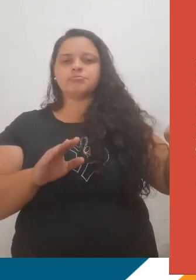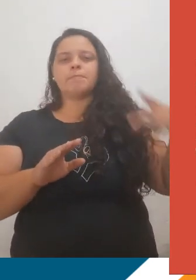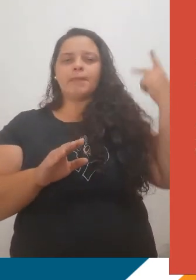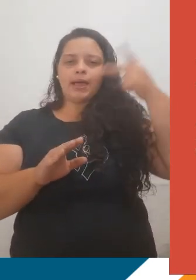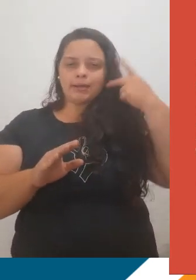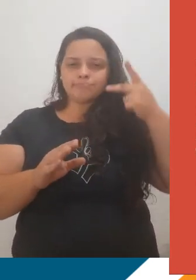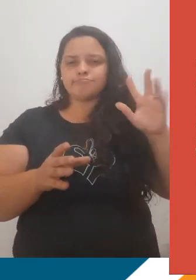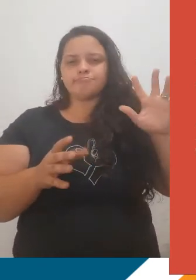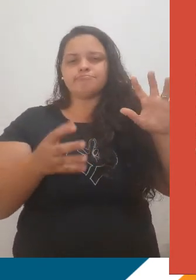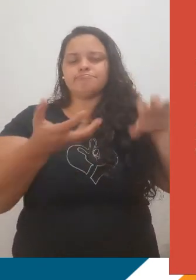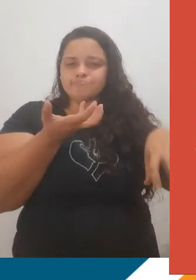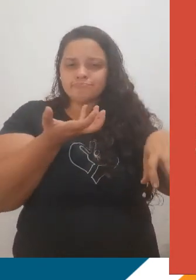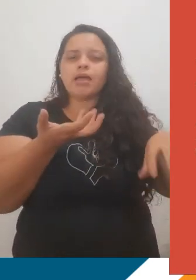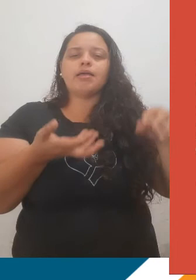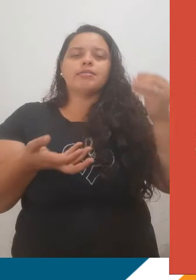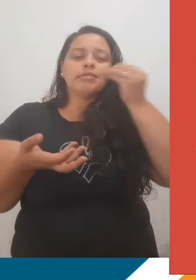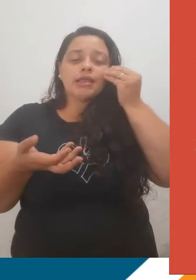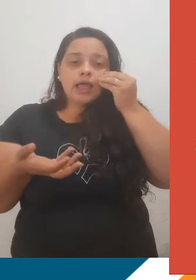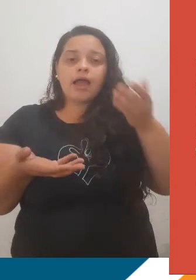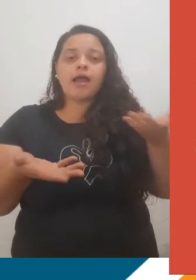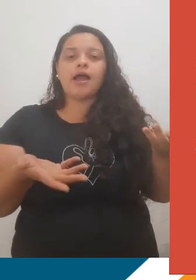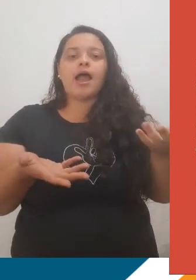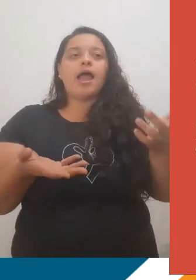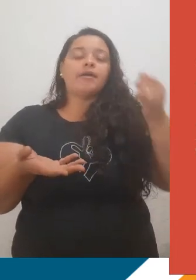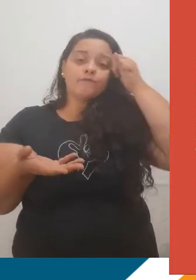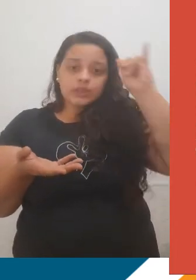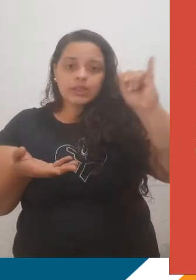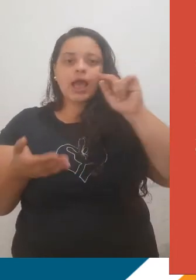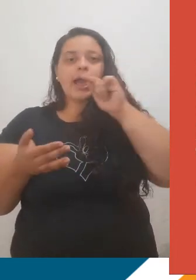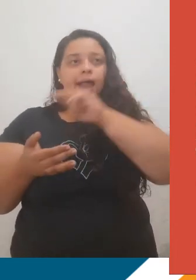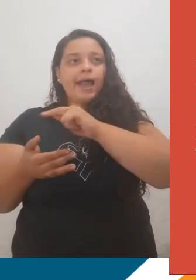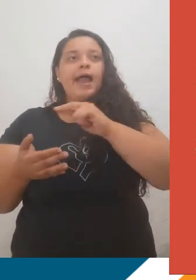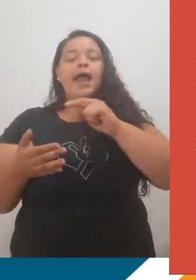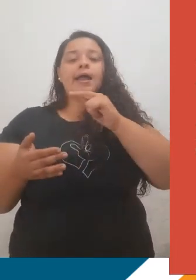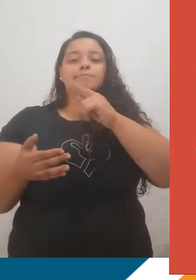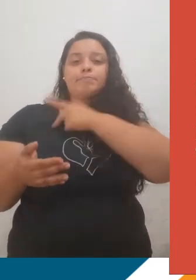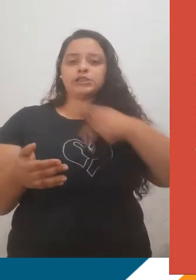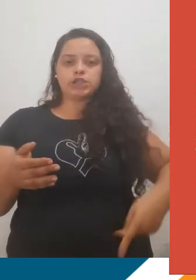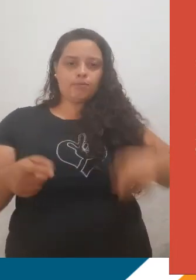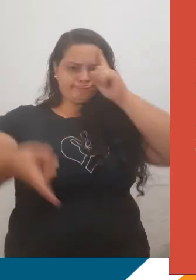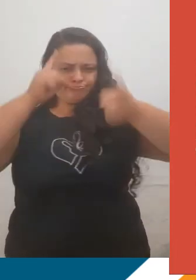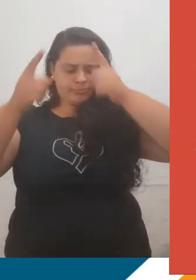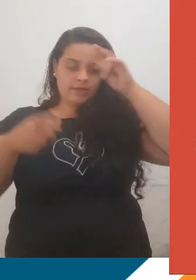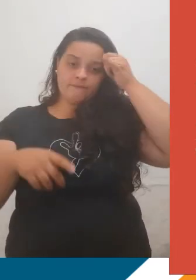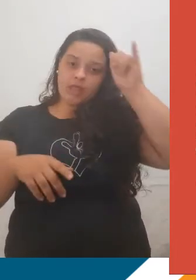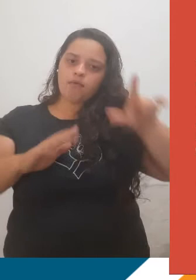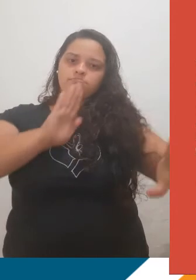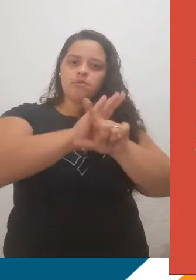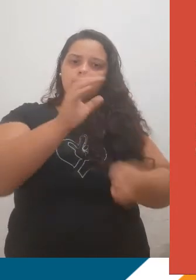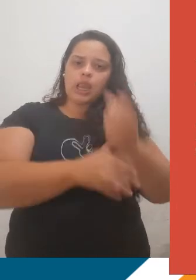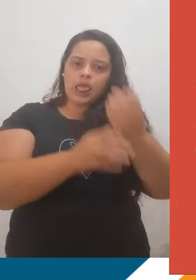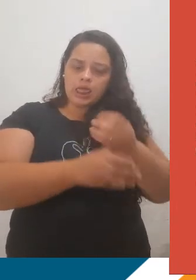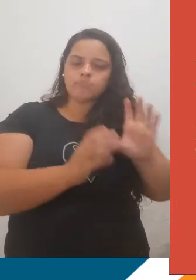para evitar qualquer tipo de superpoder do executivo, do presidente. Além disso,